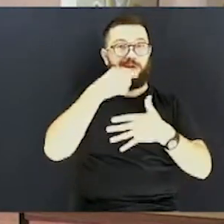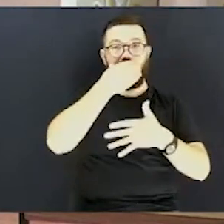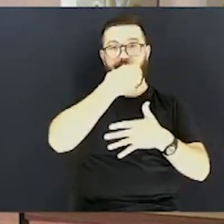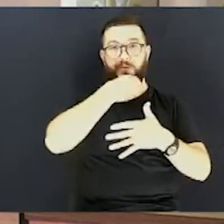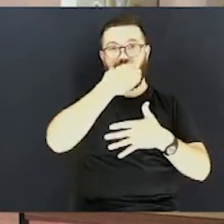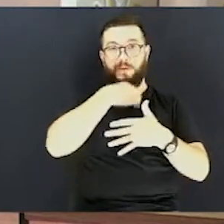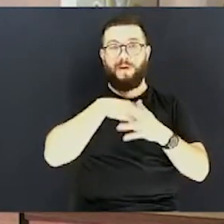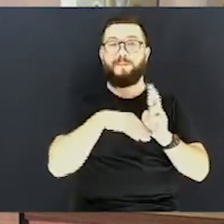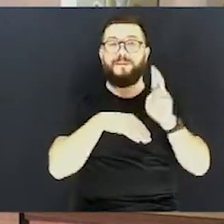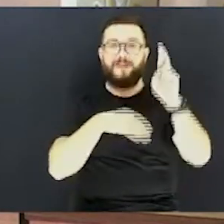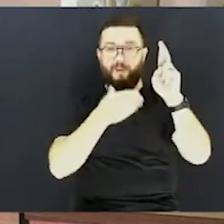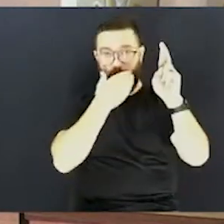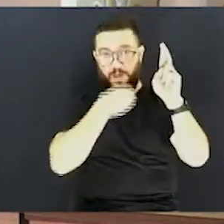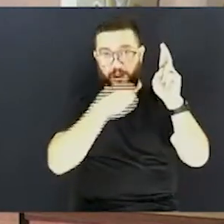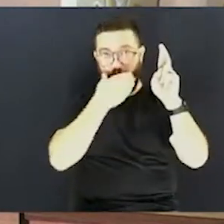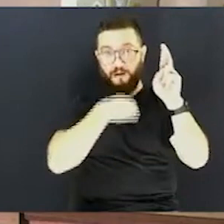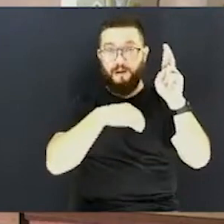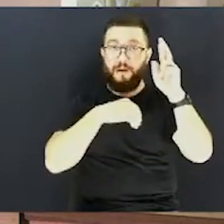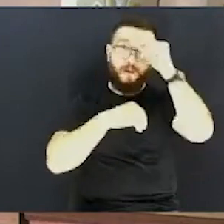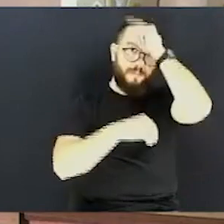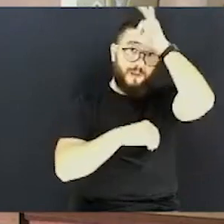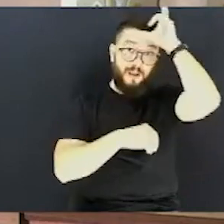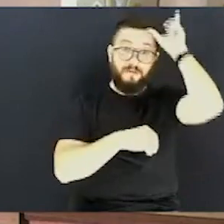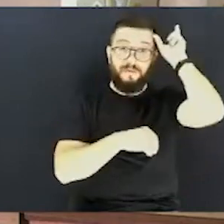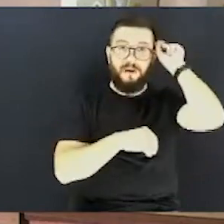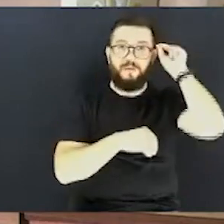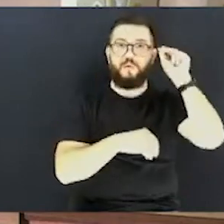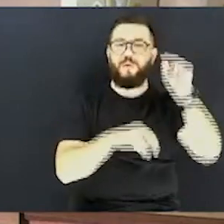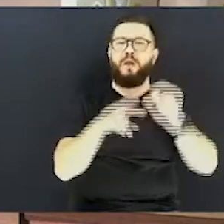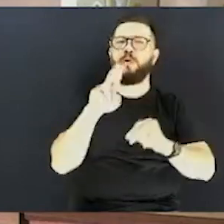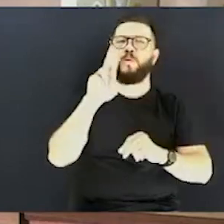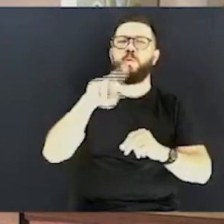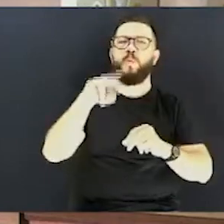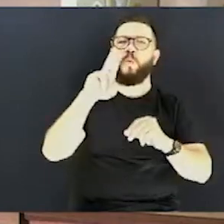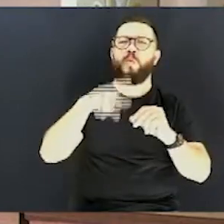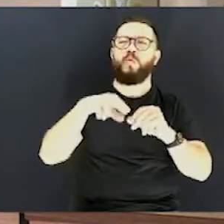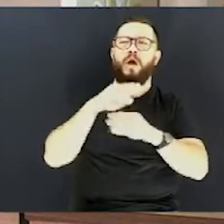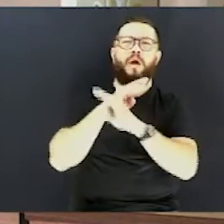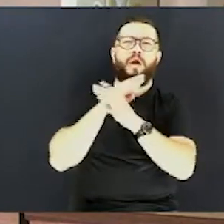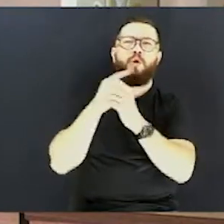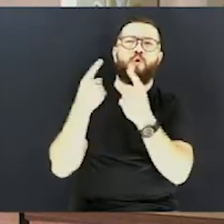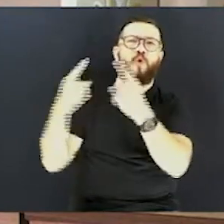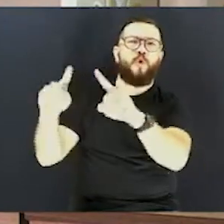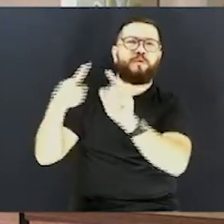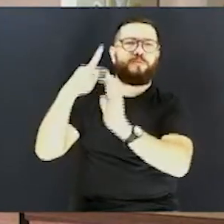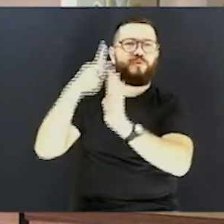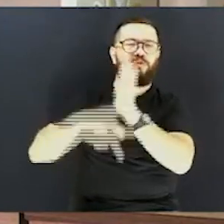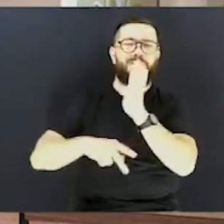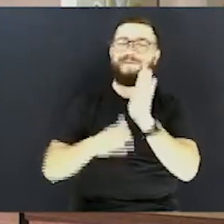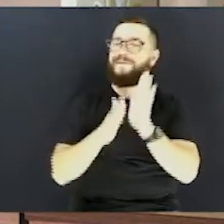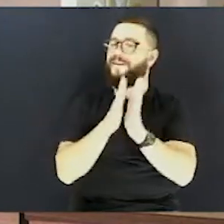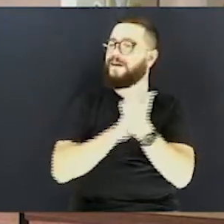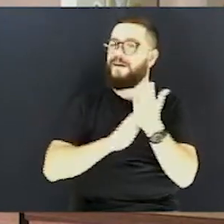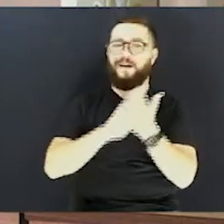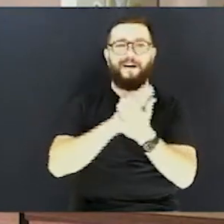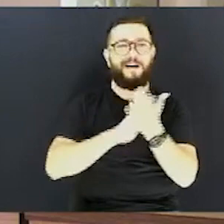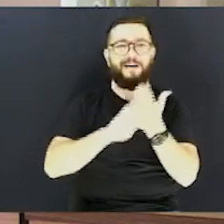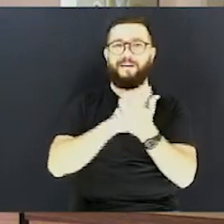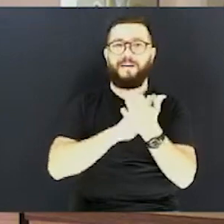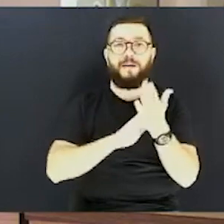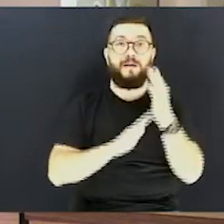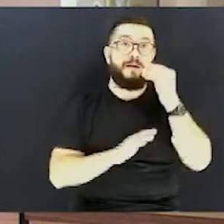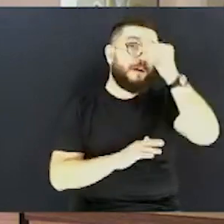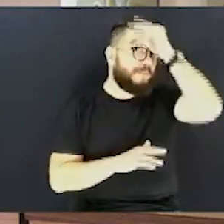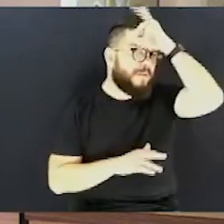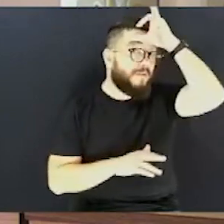tem objeções a projetos, sejam da base, sejam de oposição ou sejam independentes. O que a prefeitura analisa é o